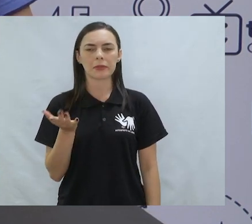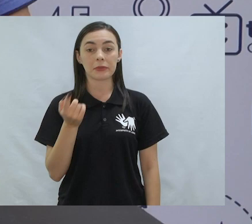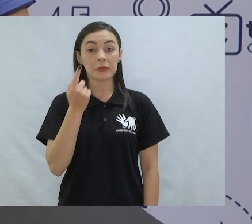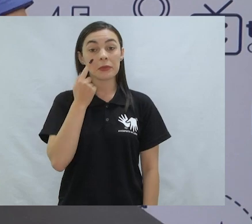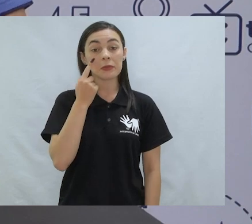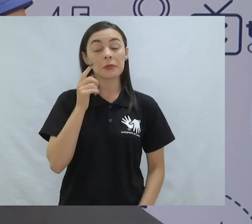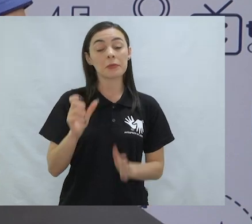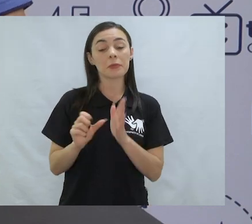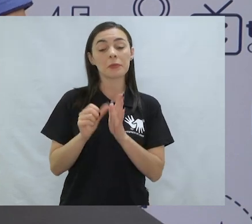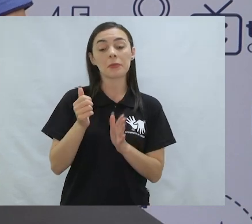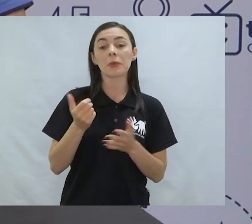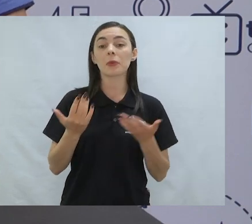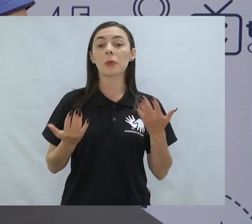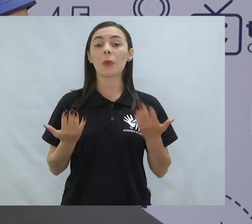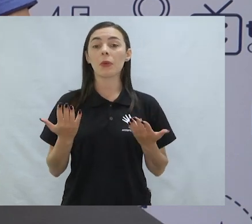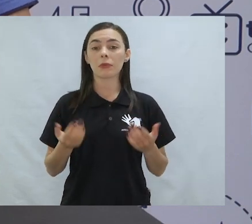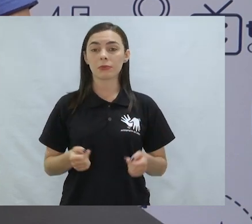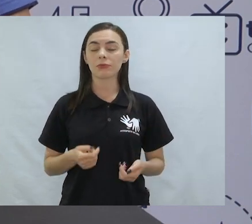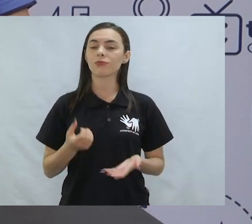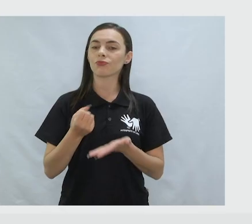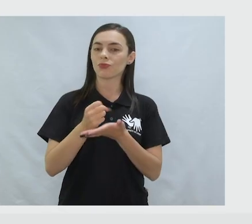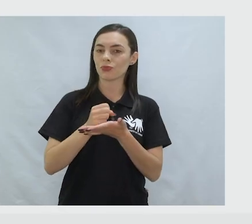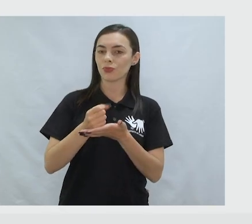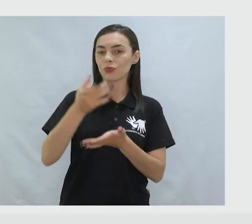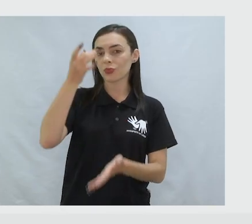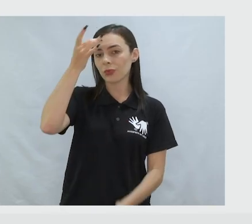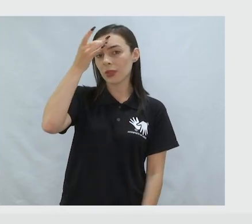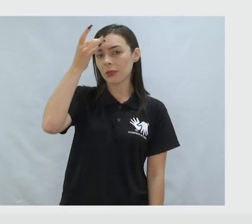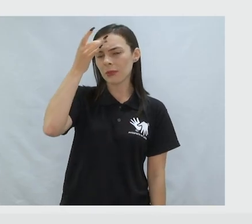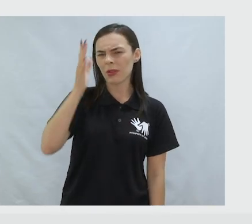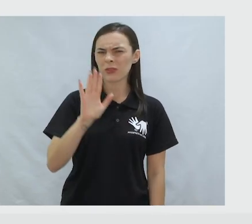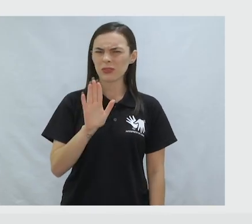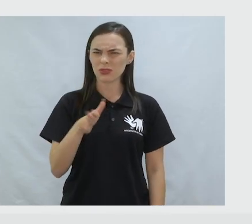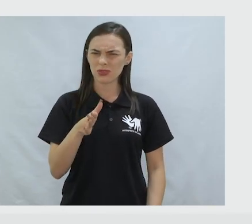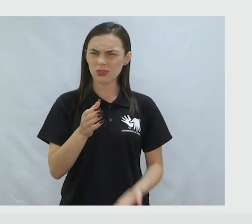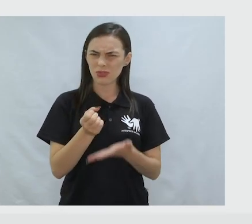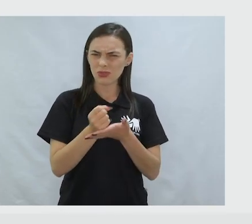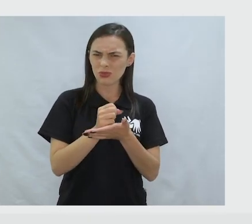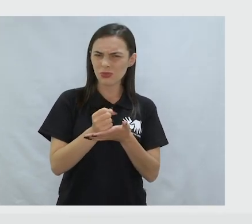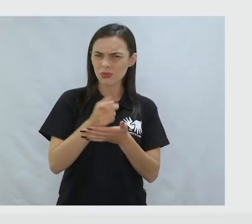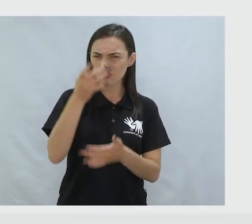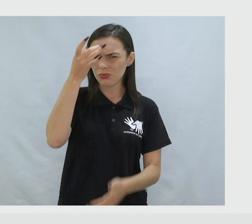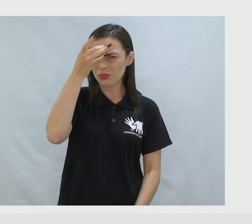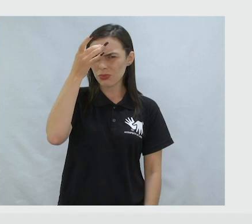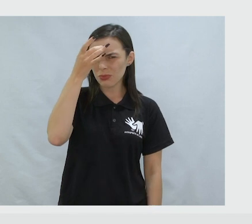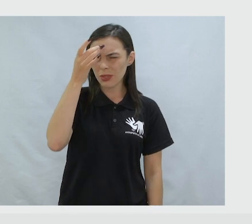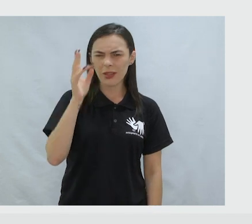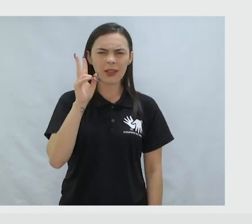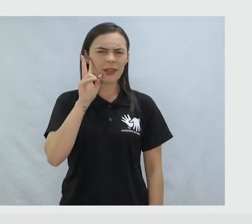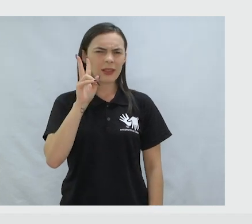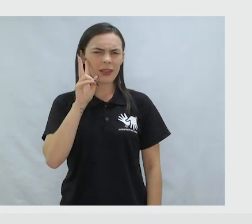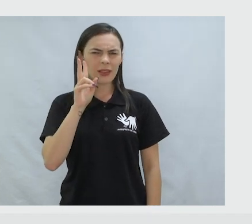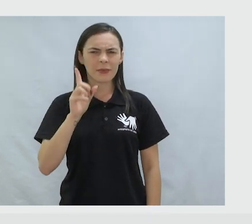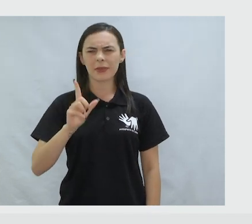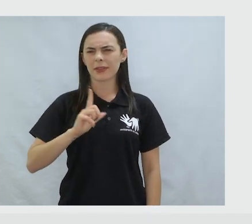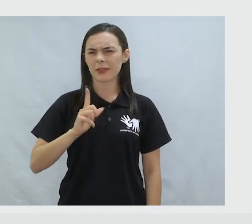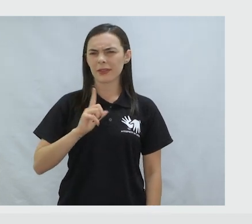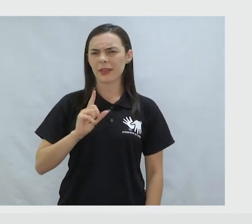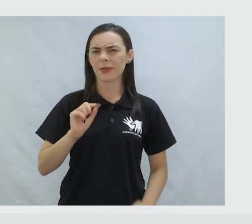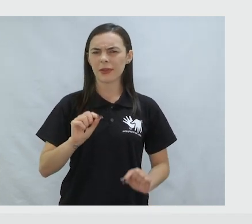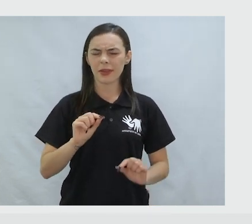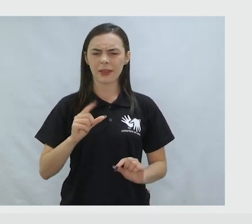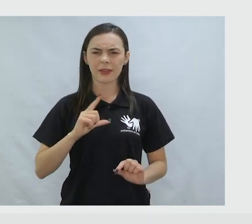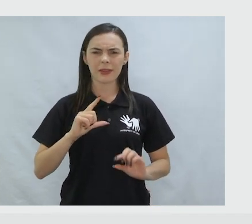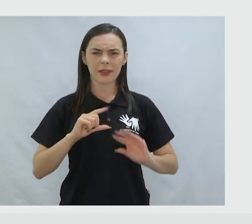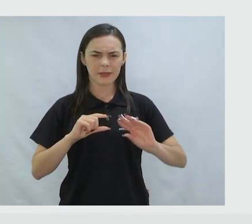é o primeiro jogo? Jogo da memória. Você já jogou o jogo da memória? Lembram que aquele jogo